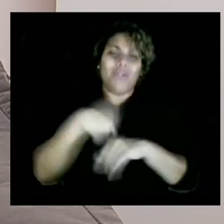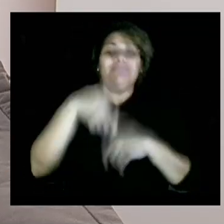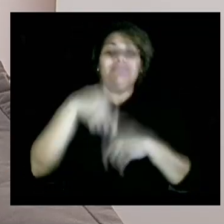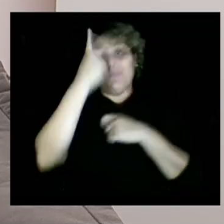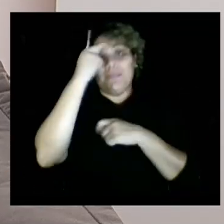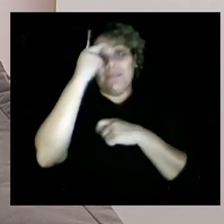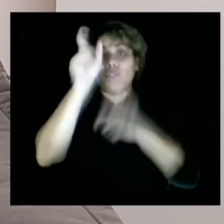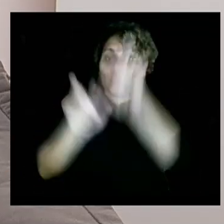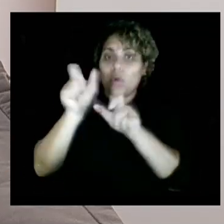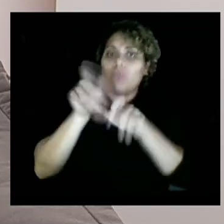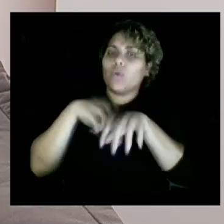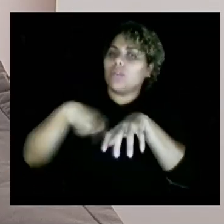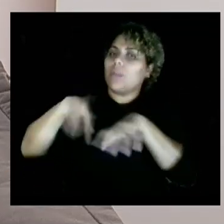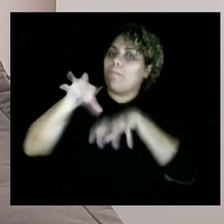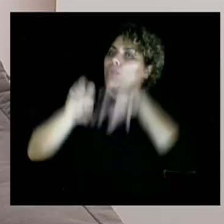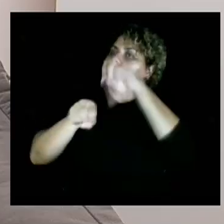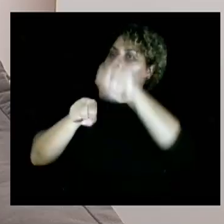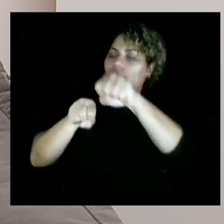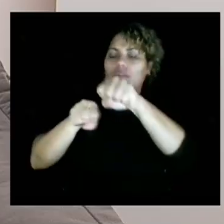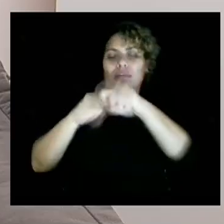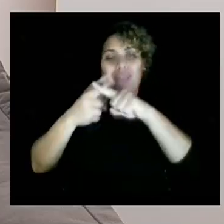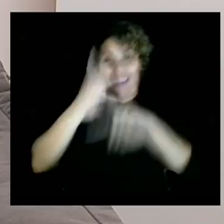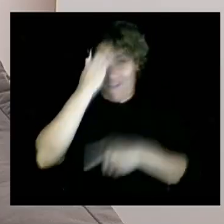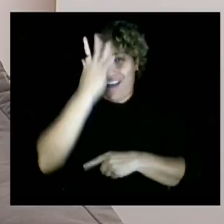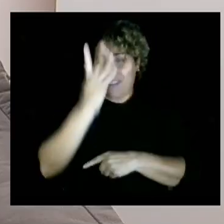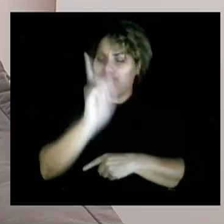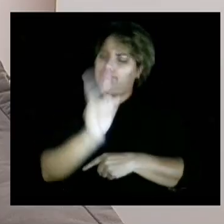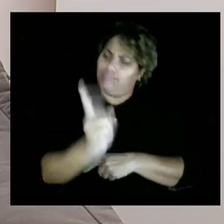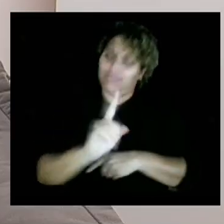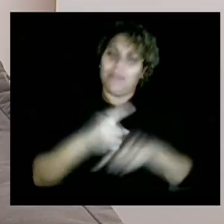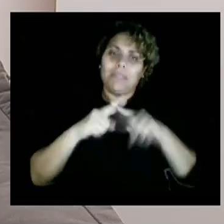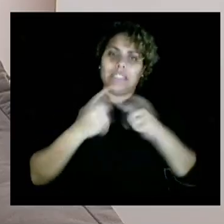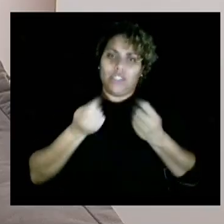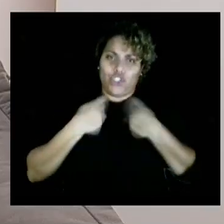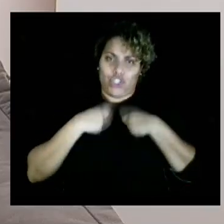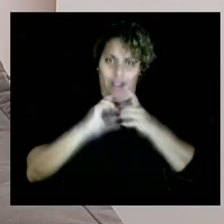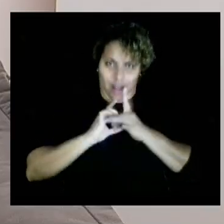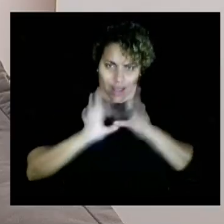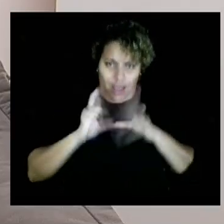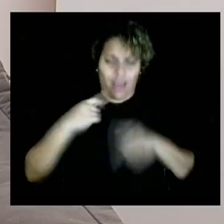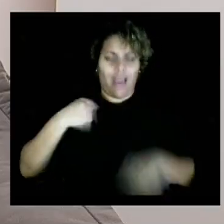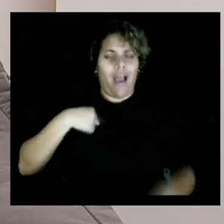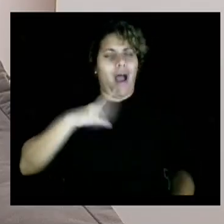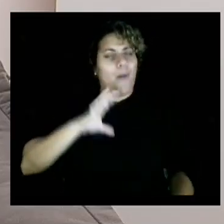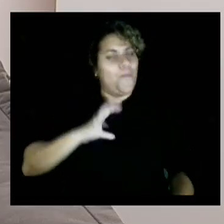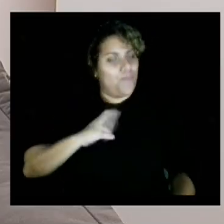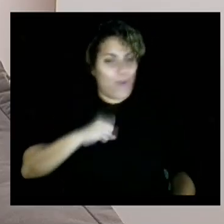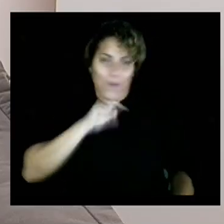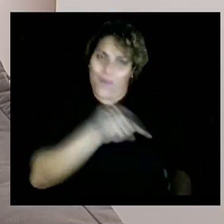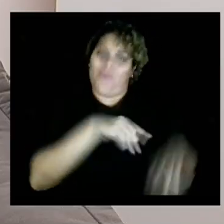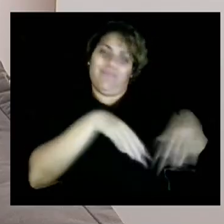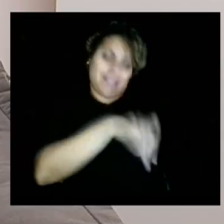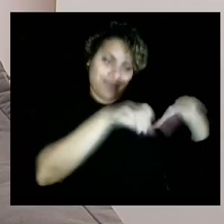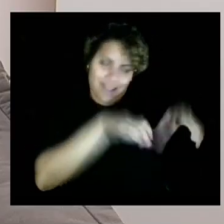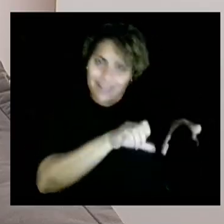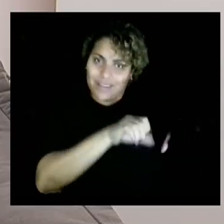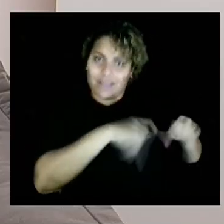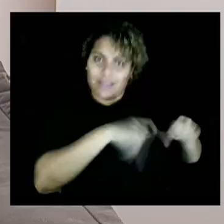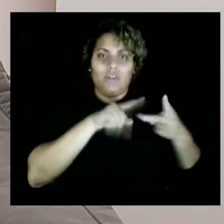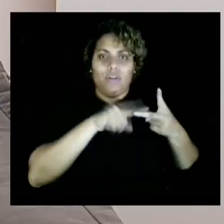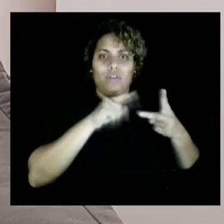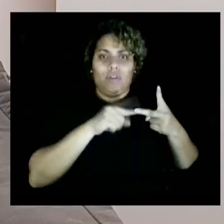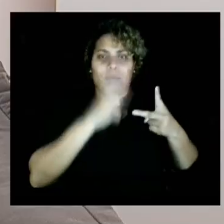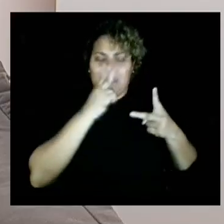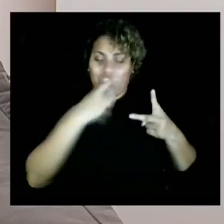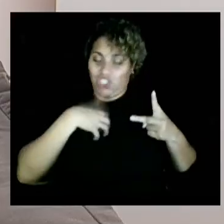Não é fácil? Não, não é. Mas é libertador a gente fazer o que a gente ama, sabe? A gente fazer aquilo do nosso jeitinho, de uma forma que